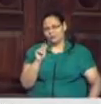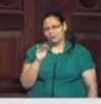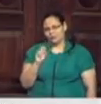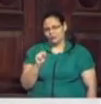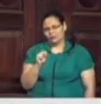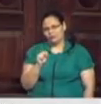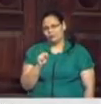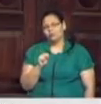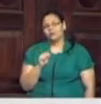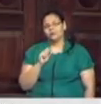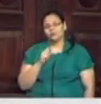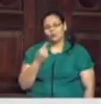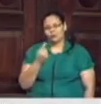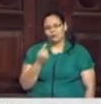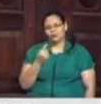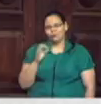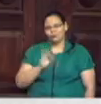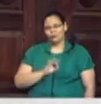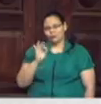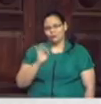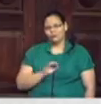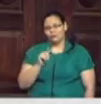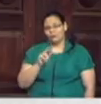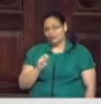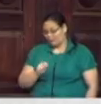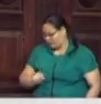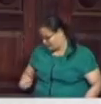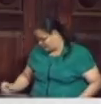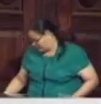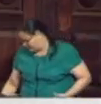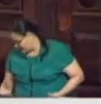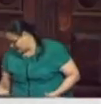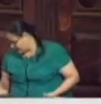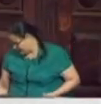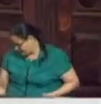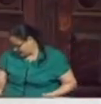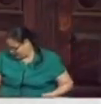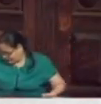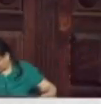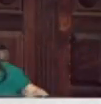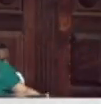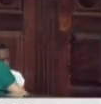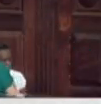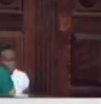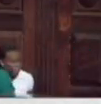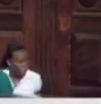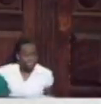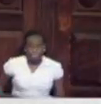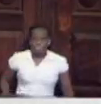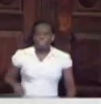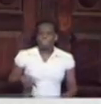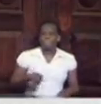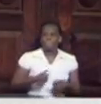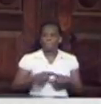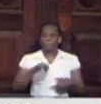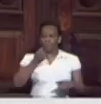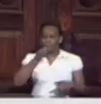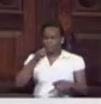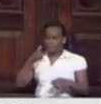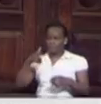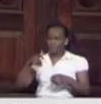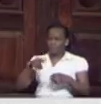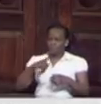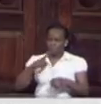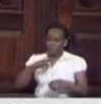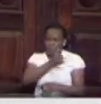de ICMS no gás natural com que as termoelétricas que estão no Rio de Janeiro se utilizam